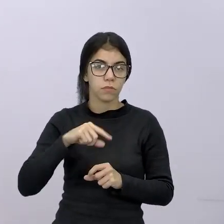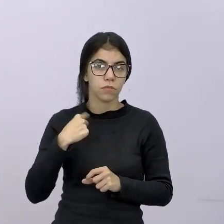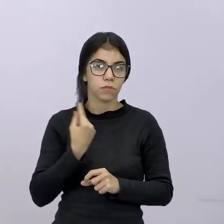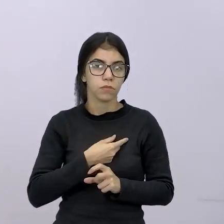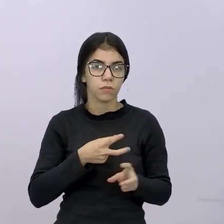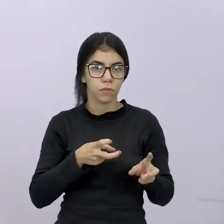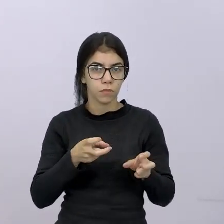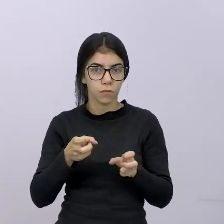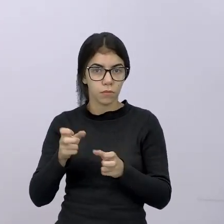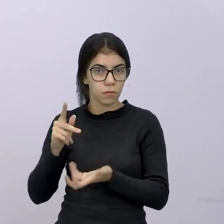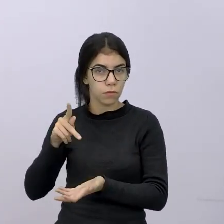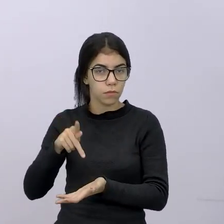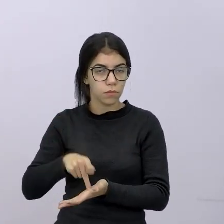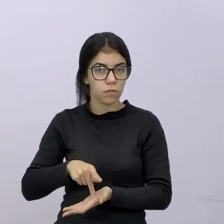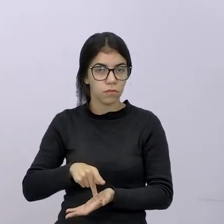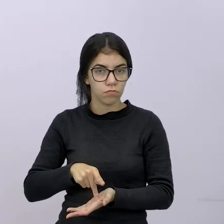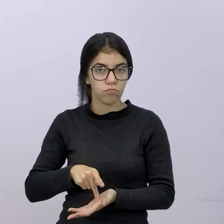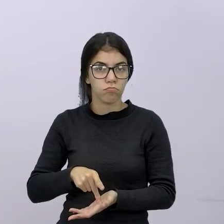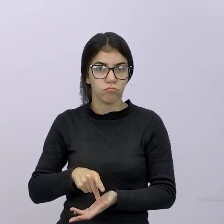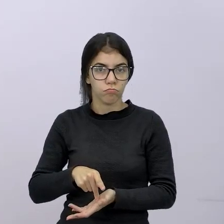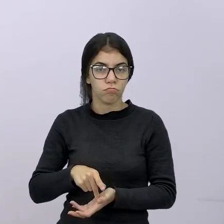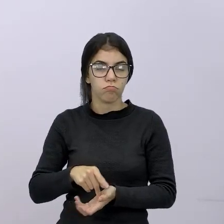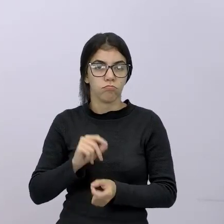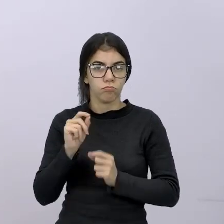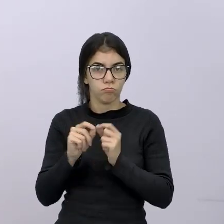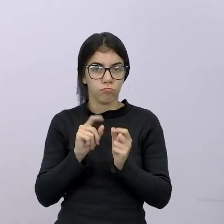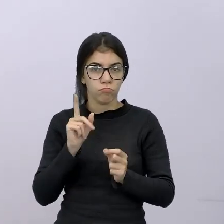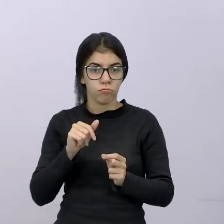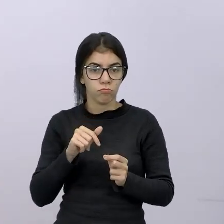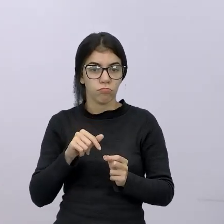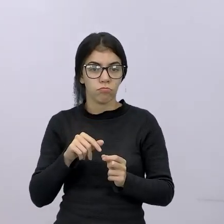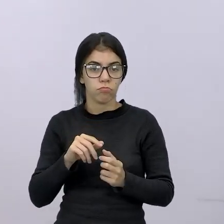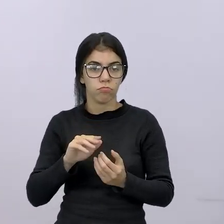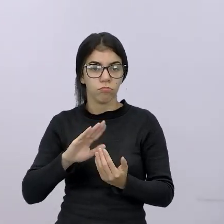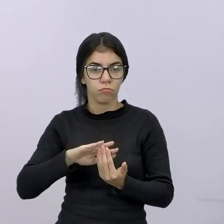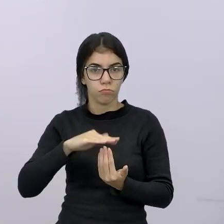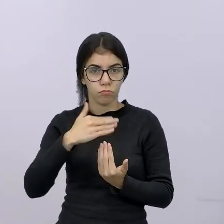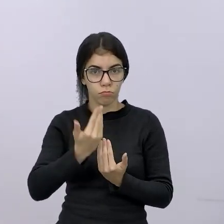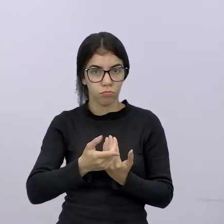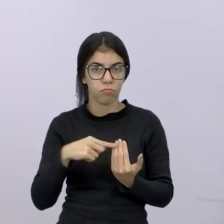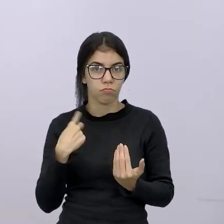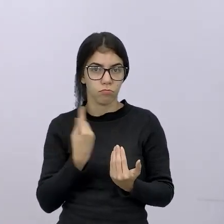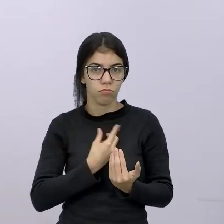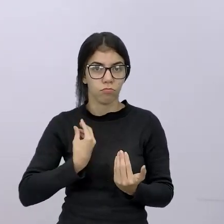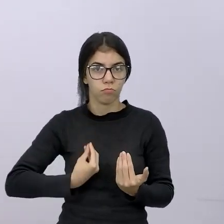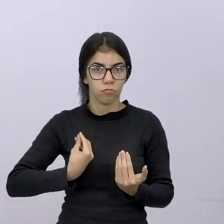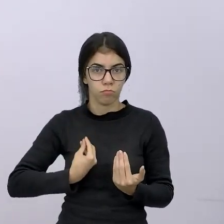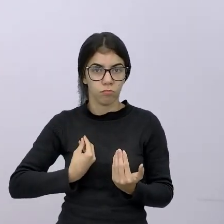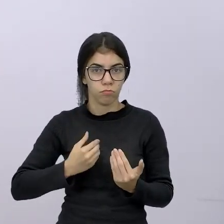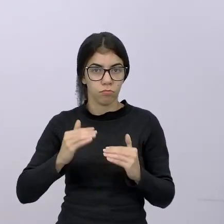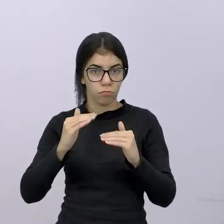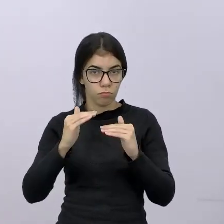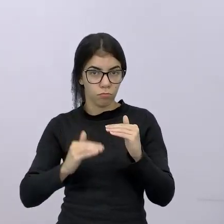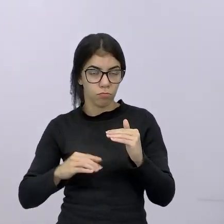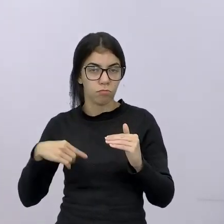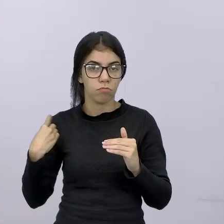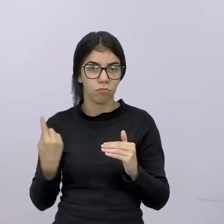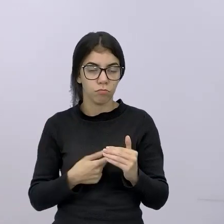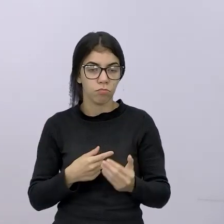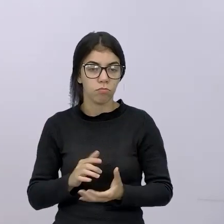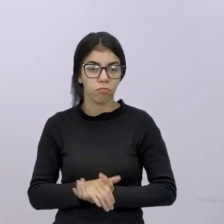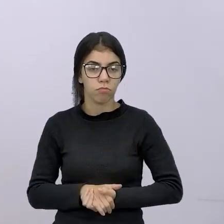para a realidade e perceba a realidade como se ela fosse algo externo a nós e também inferior a nós. E que